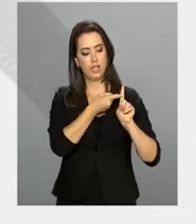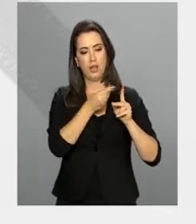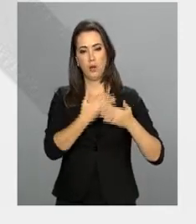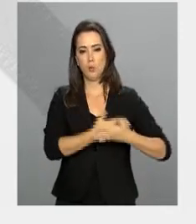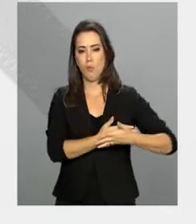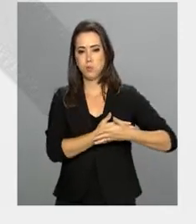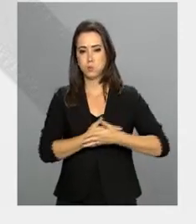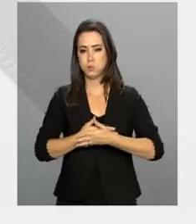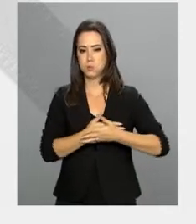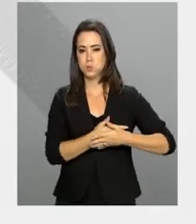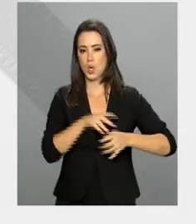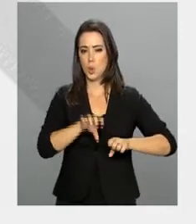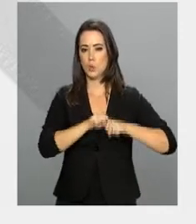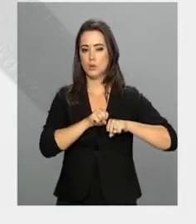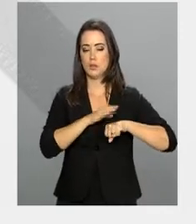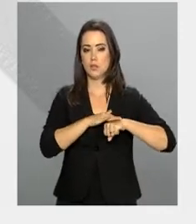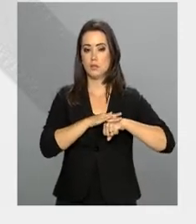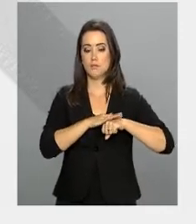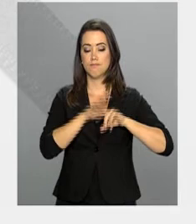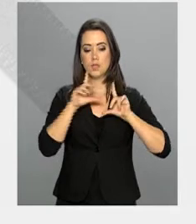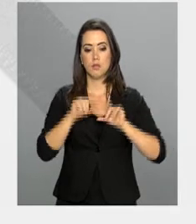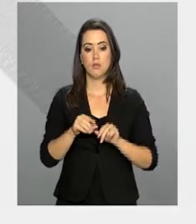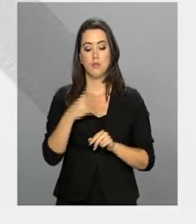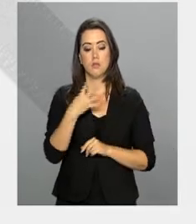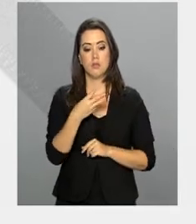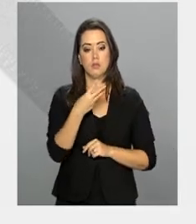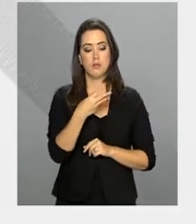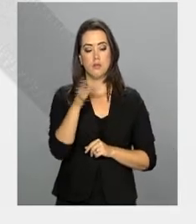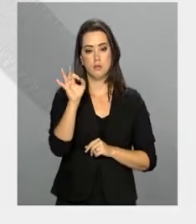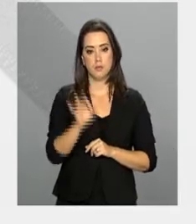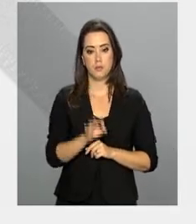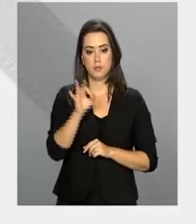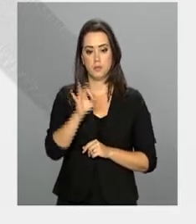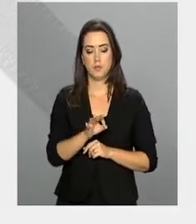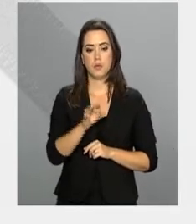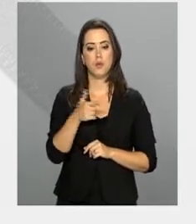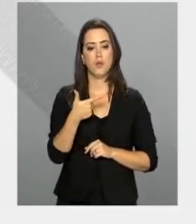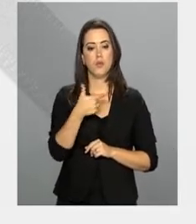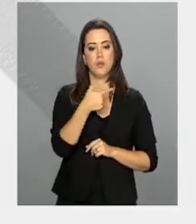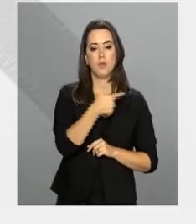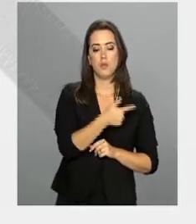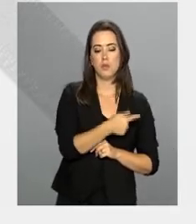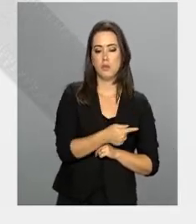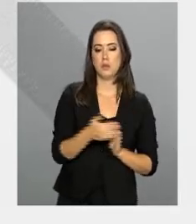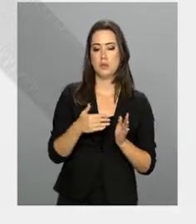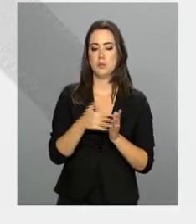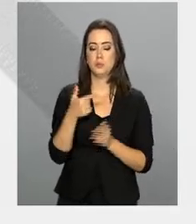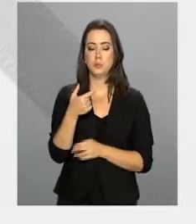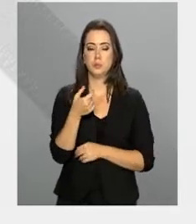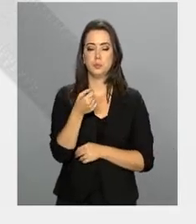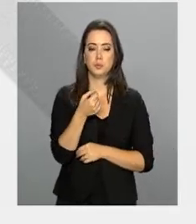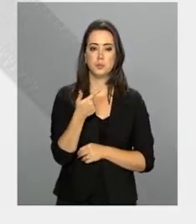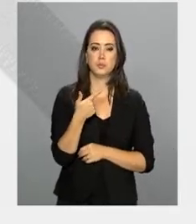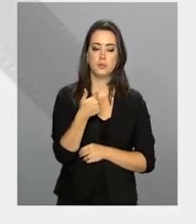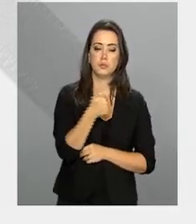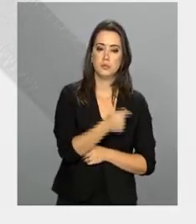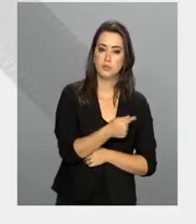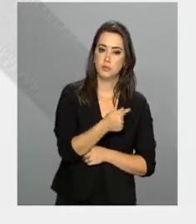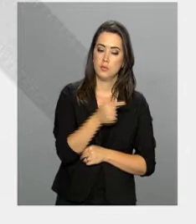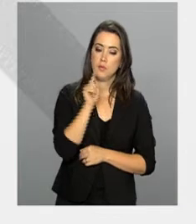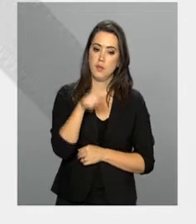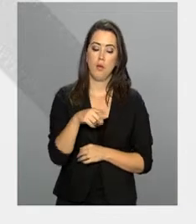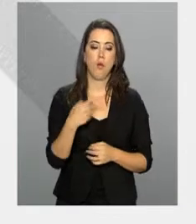durante a gestação diminuiu 43 por cento entre 2007 e 2010 17 os